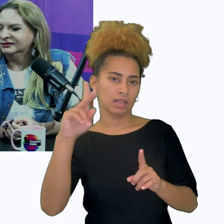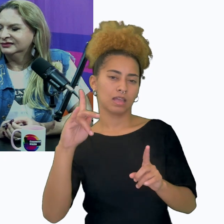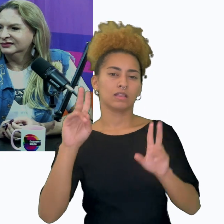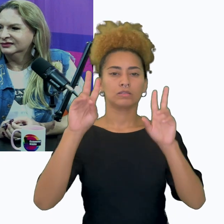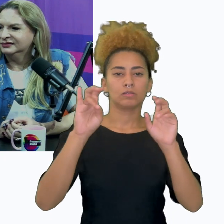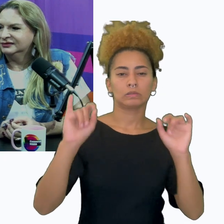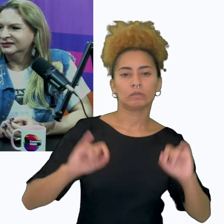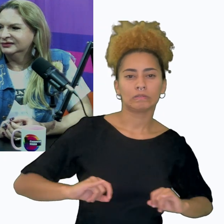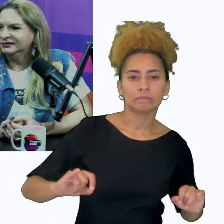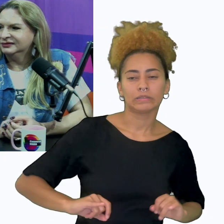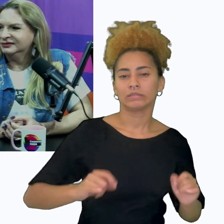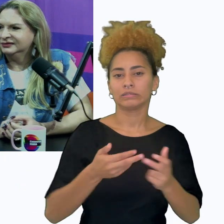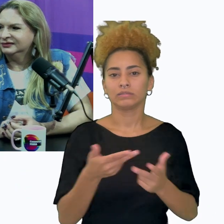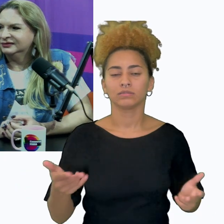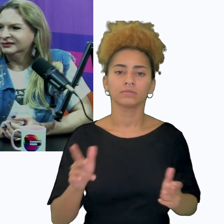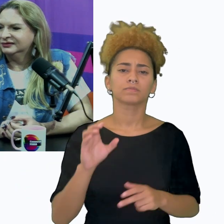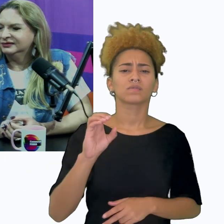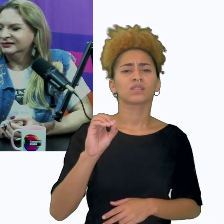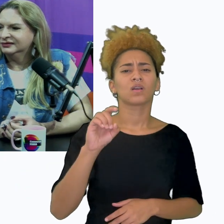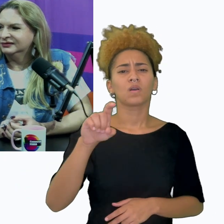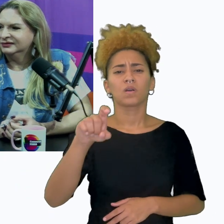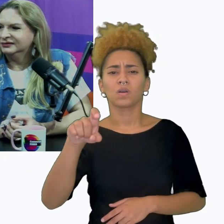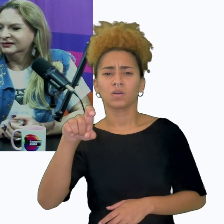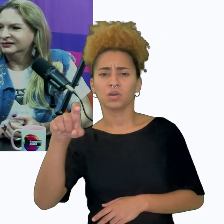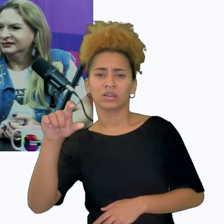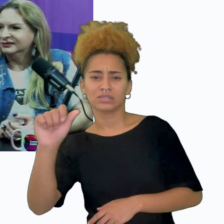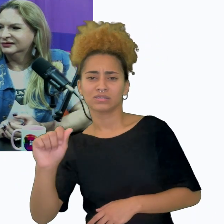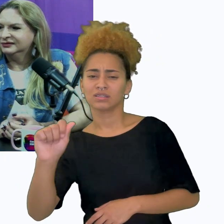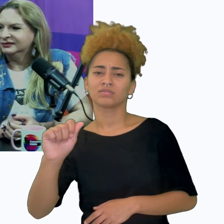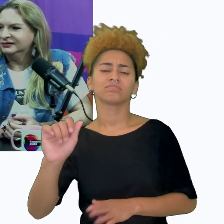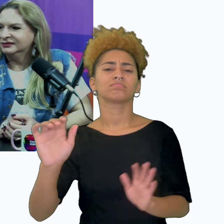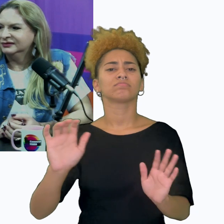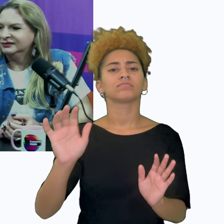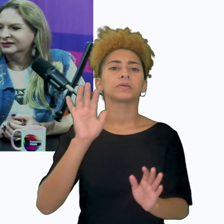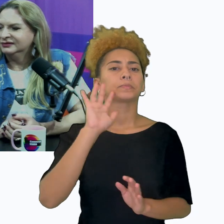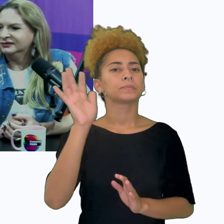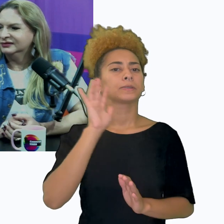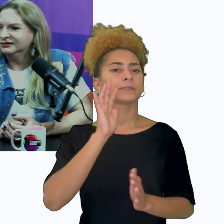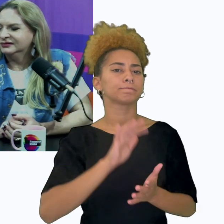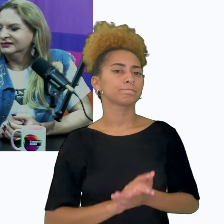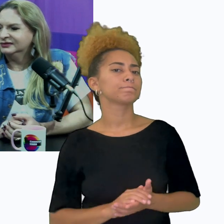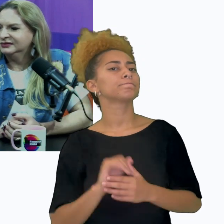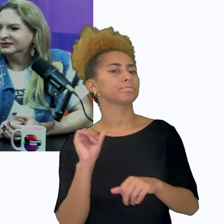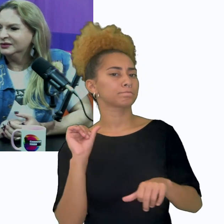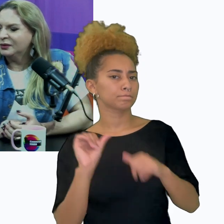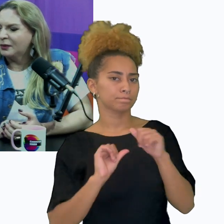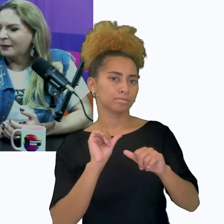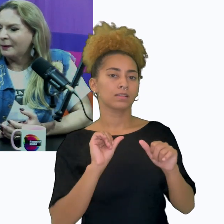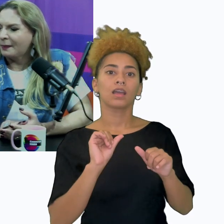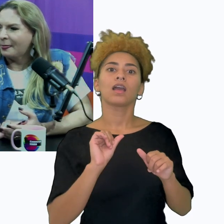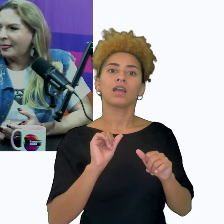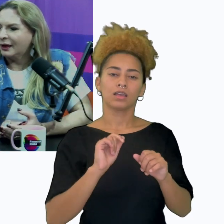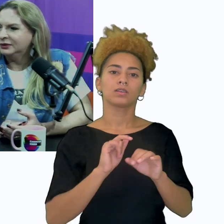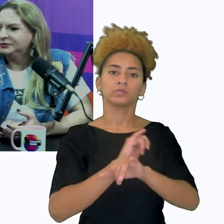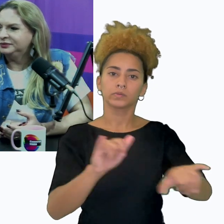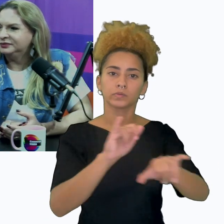tanta música dela de sofrimento, de dor, aquela música. A Ana Oxa é muito melancólica, né? A Ana Oxa mesmo, as músicas dela. Aí eu, sabe uma coisa, eu mudei.